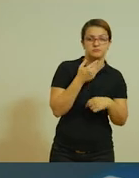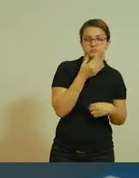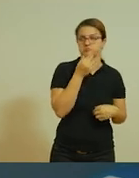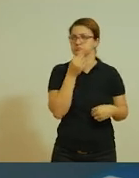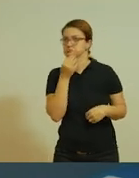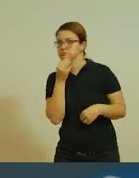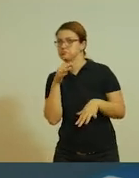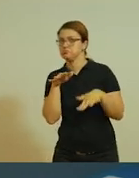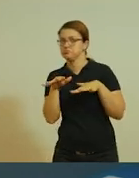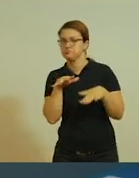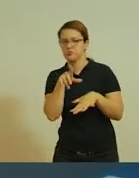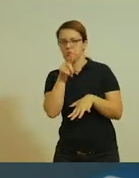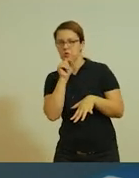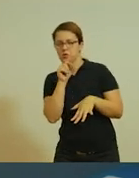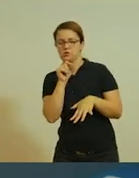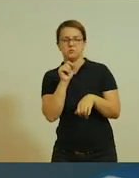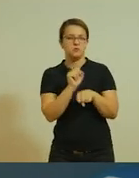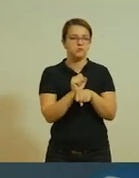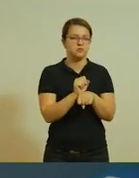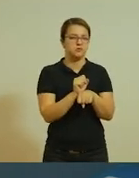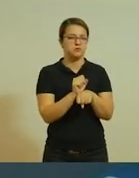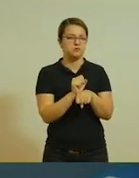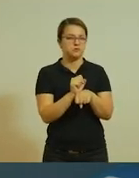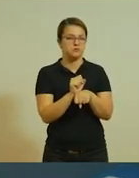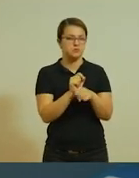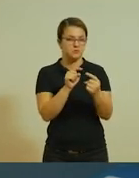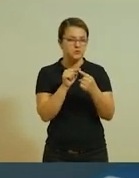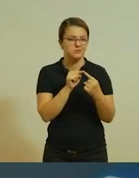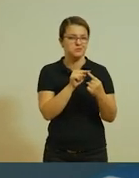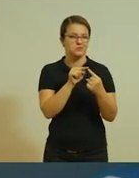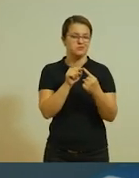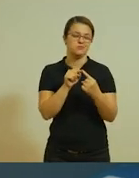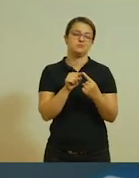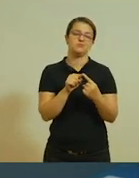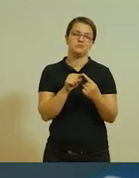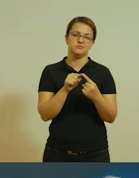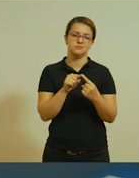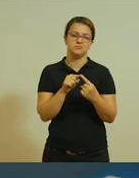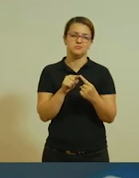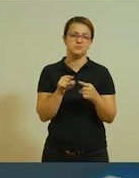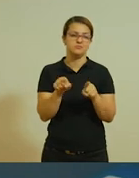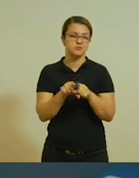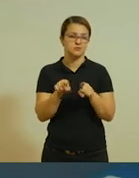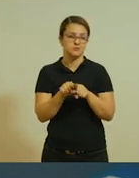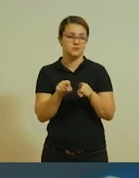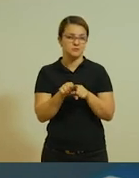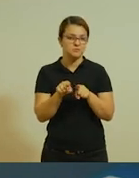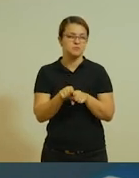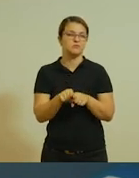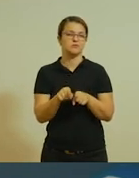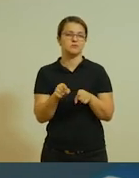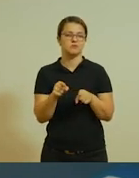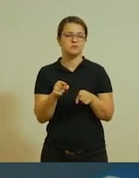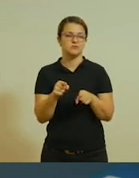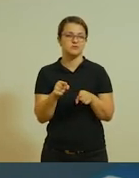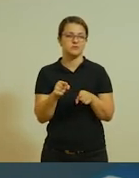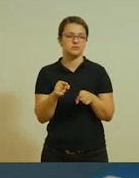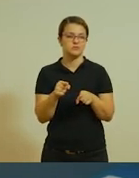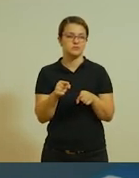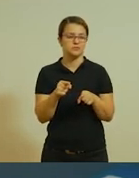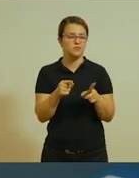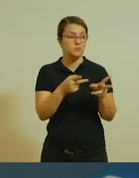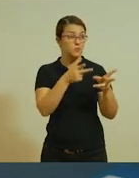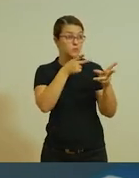vira ou escolhe um e faz um movimento. Também isso ela tá se colocando,